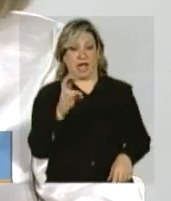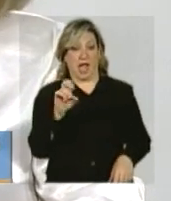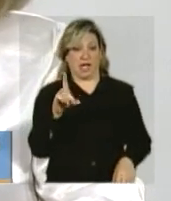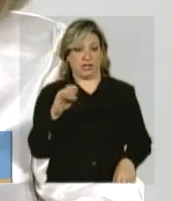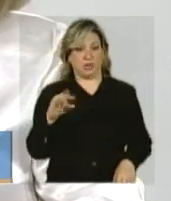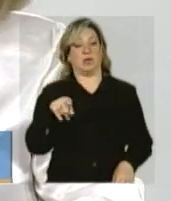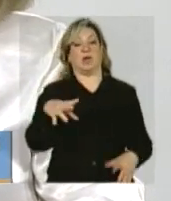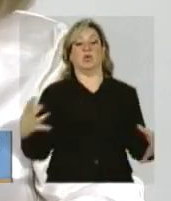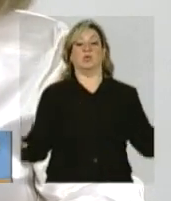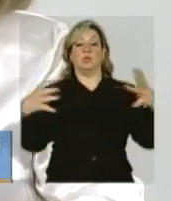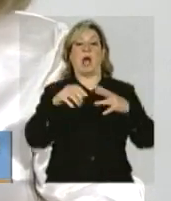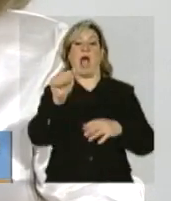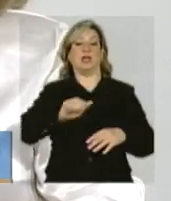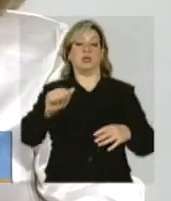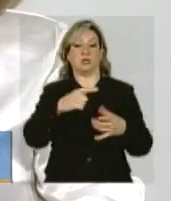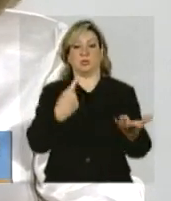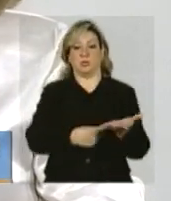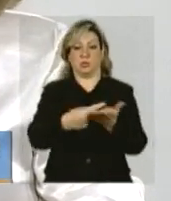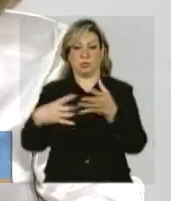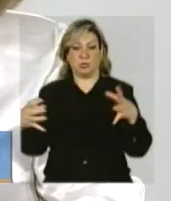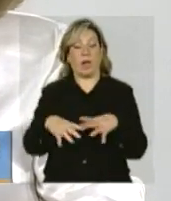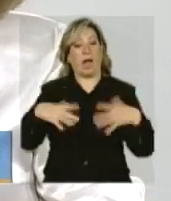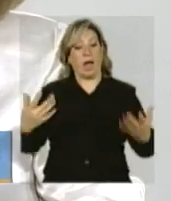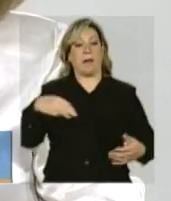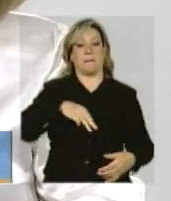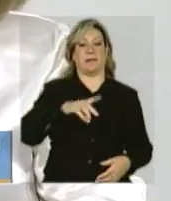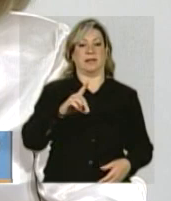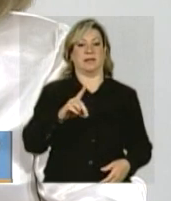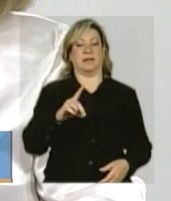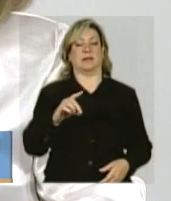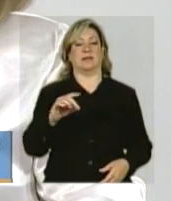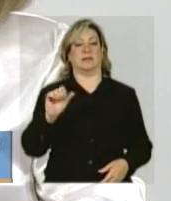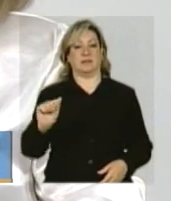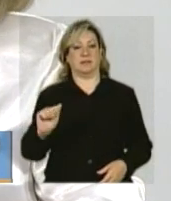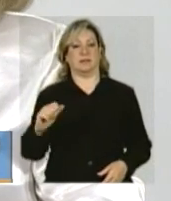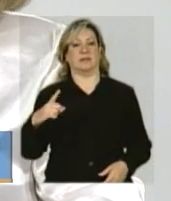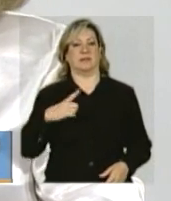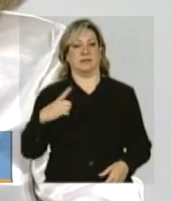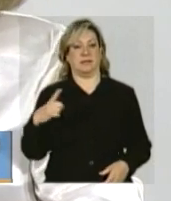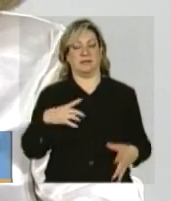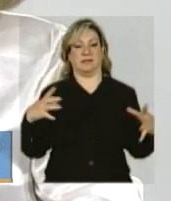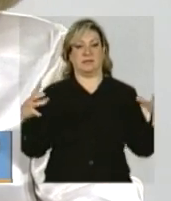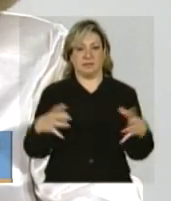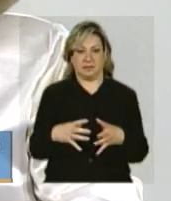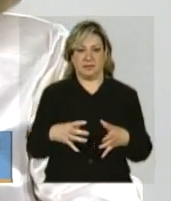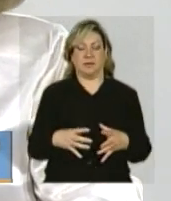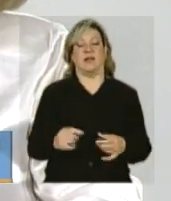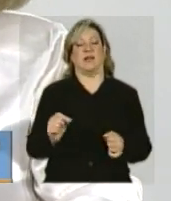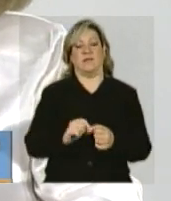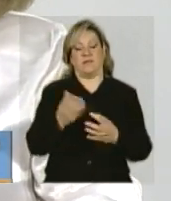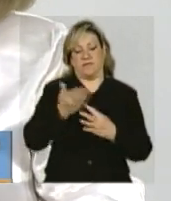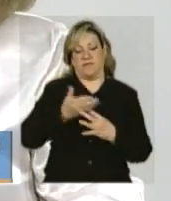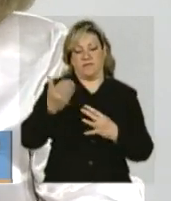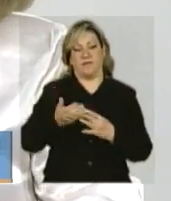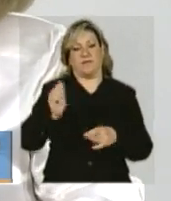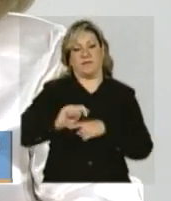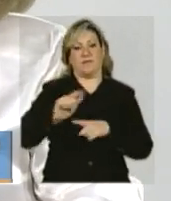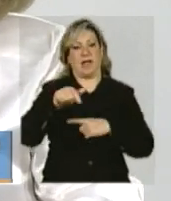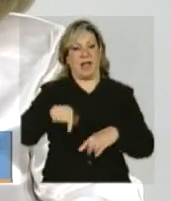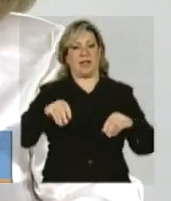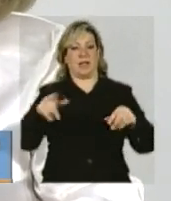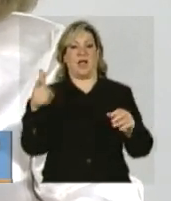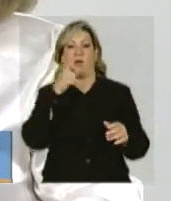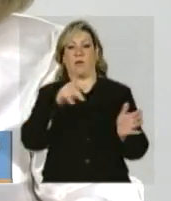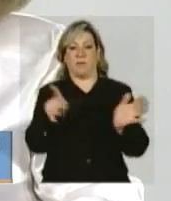reúne em uma associação e então o Ministério do Desenvolvimento Agrário financia a aquisição dessa terra. Essa é a forma